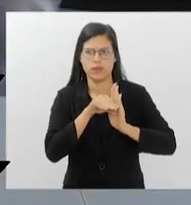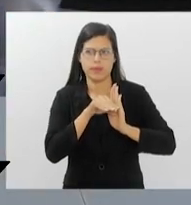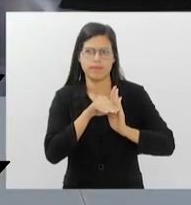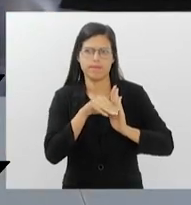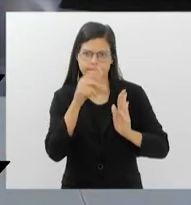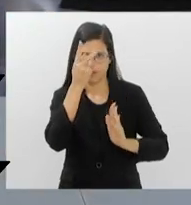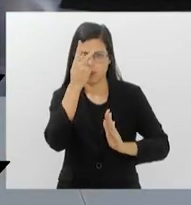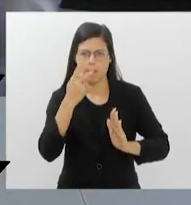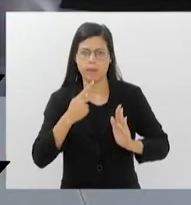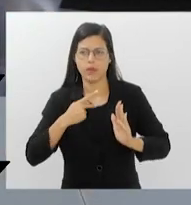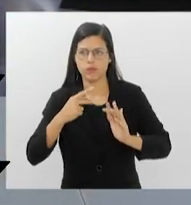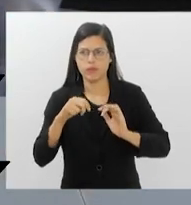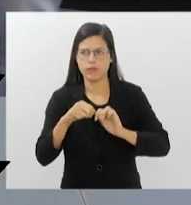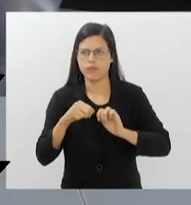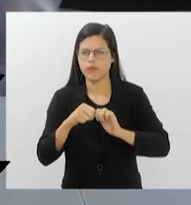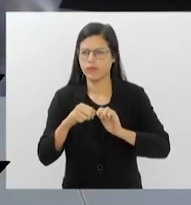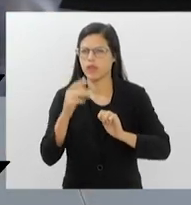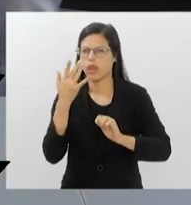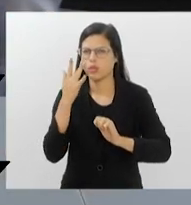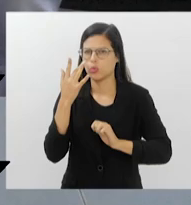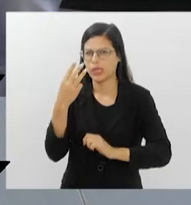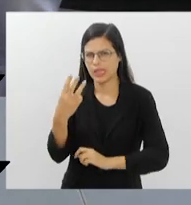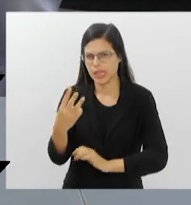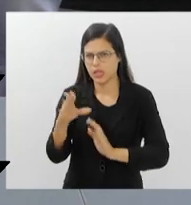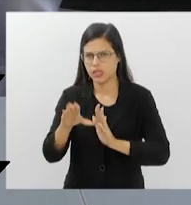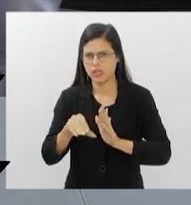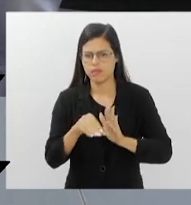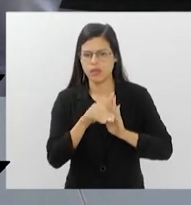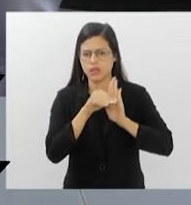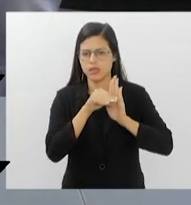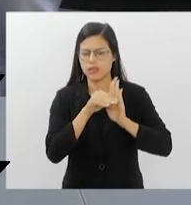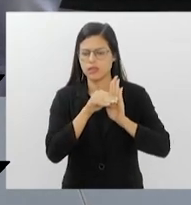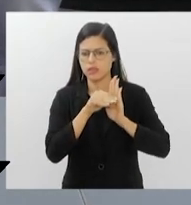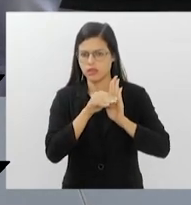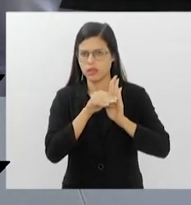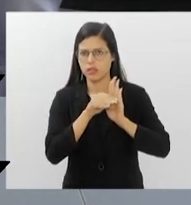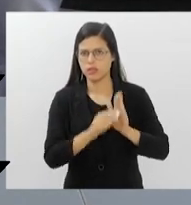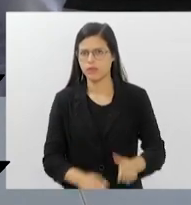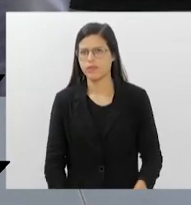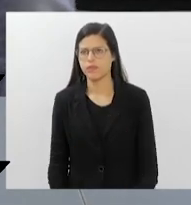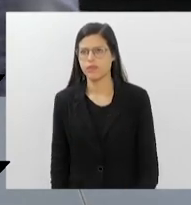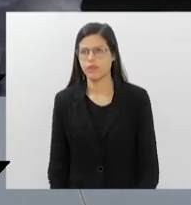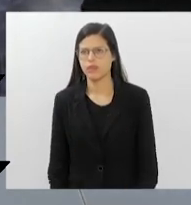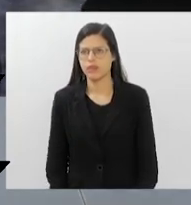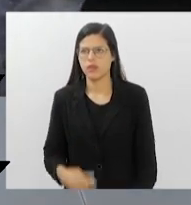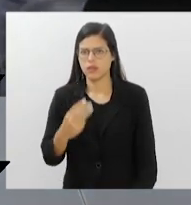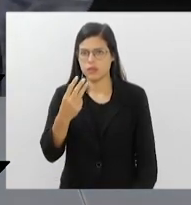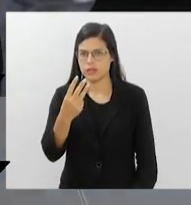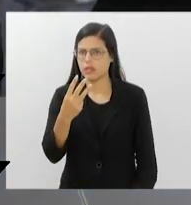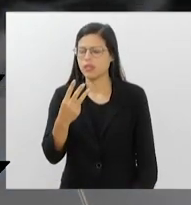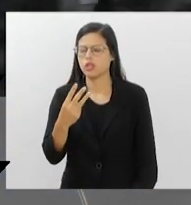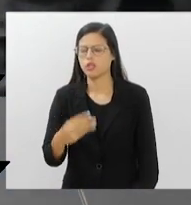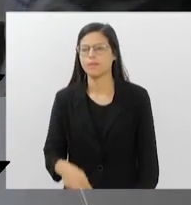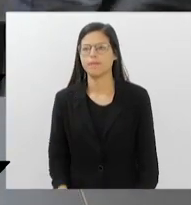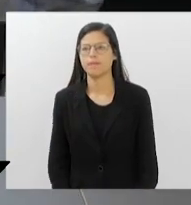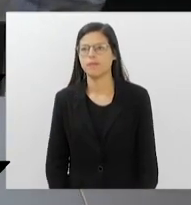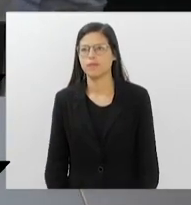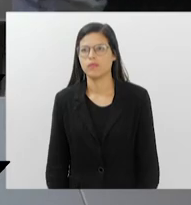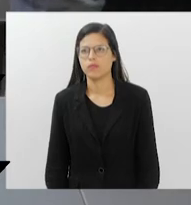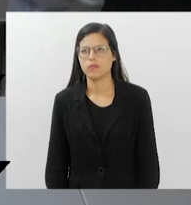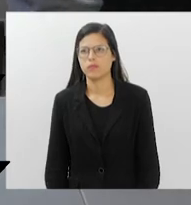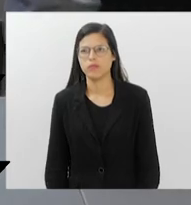fiz a foram três emendas salvo erro de memória isso três emendas Deputado